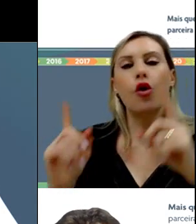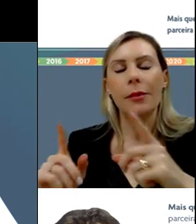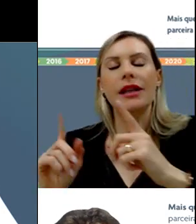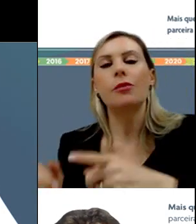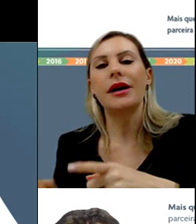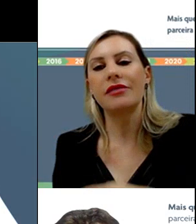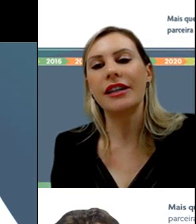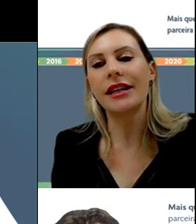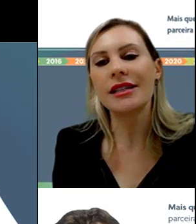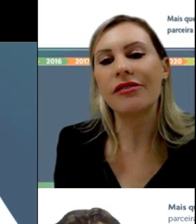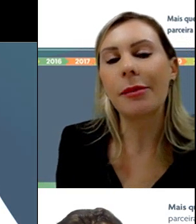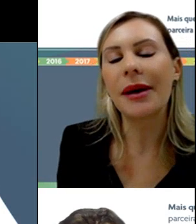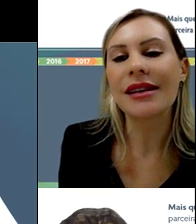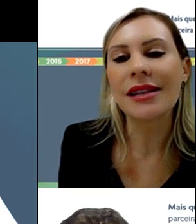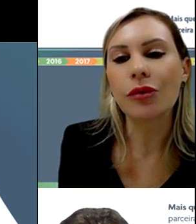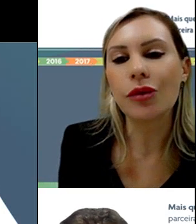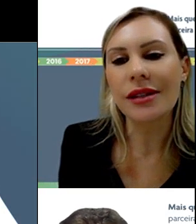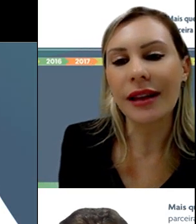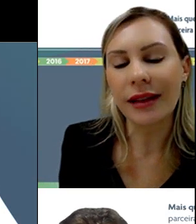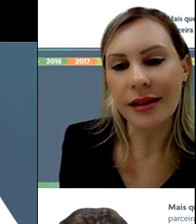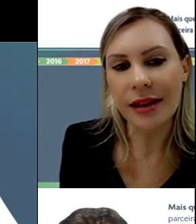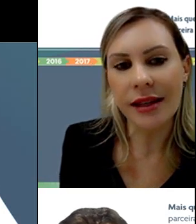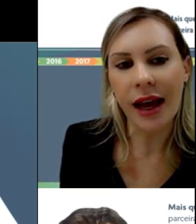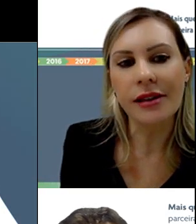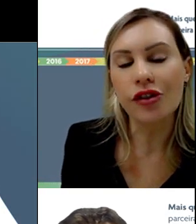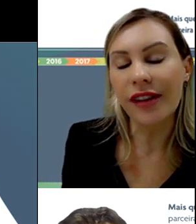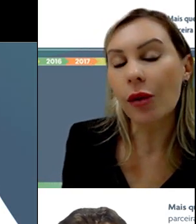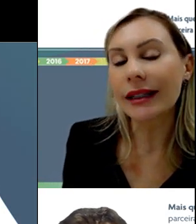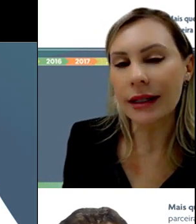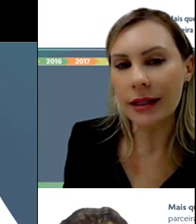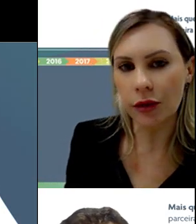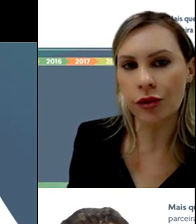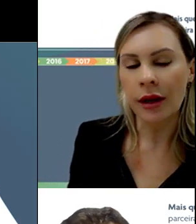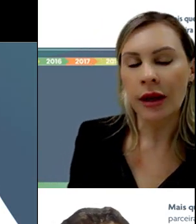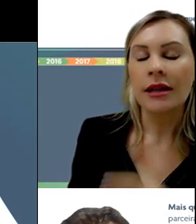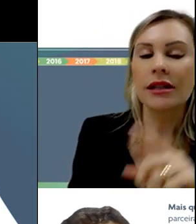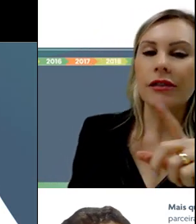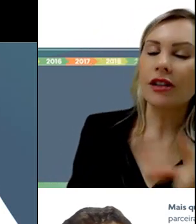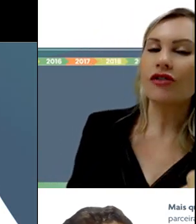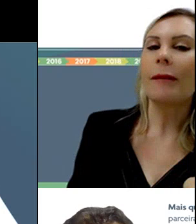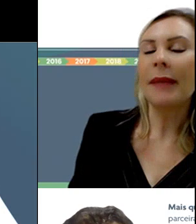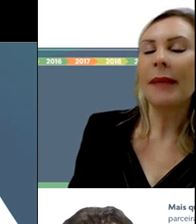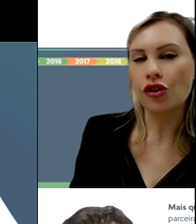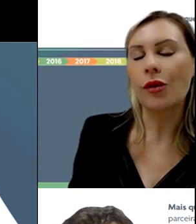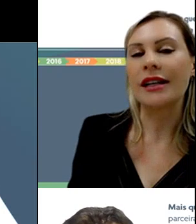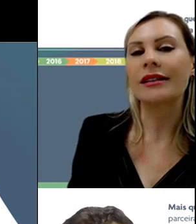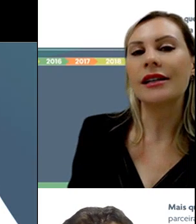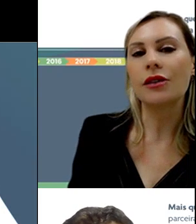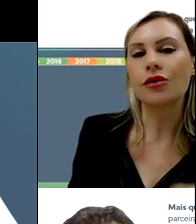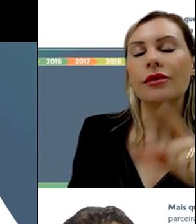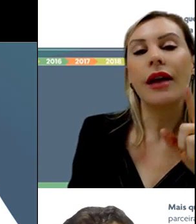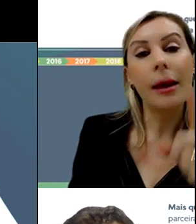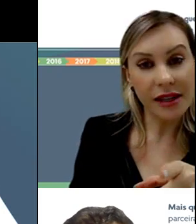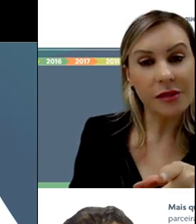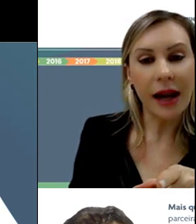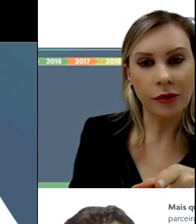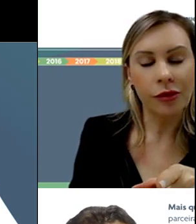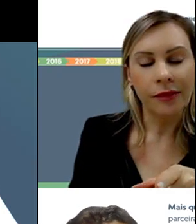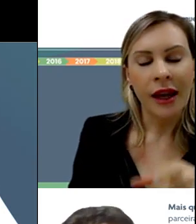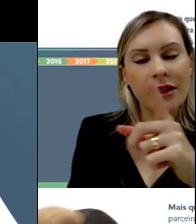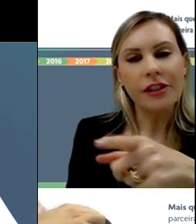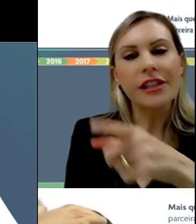mais R$ 1 milhão para a invalidez, você vai pagar R$ 176 se tiver 40 anos. Se você tiver menos de 40 anos, é